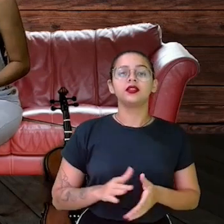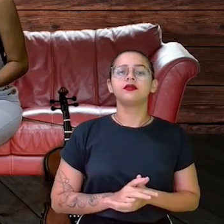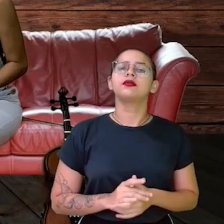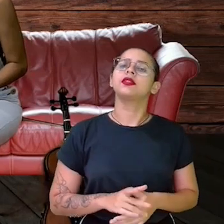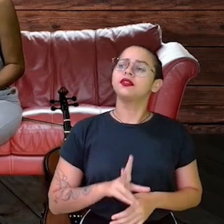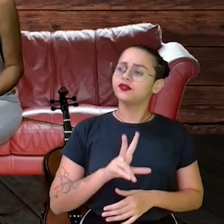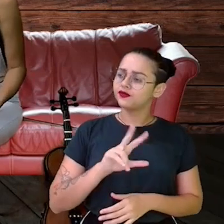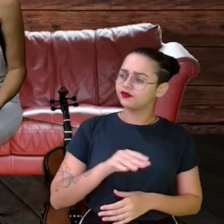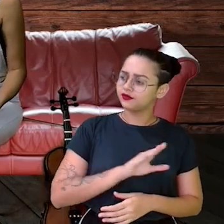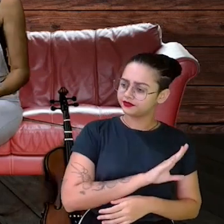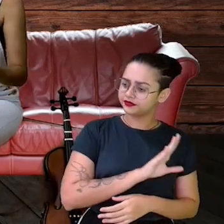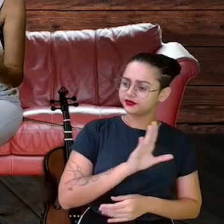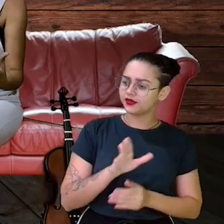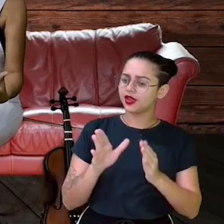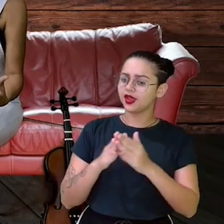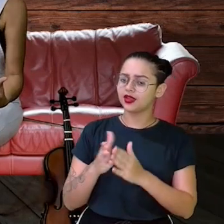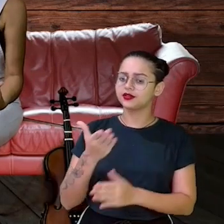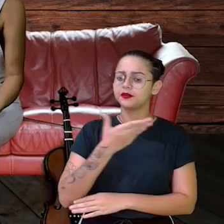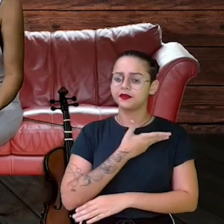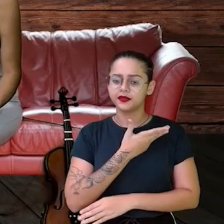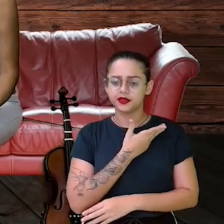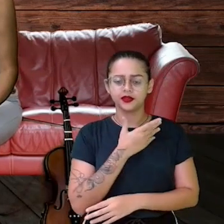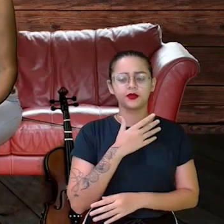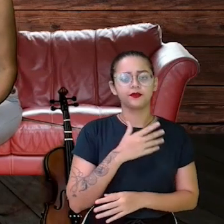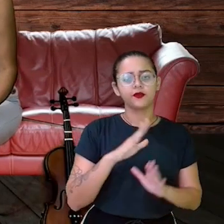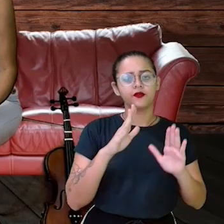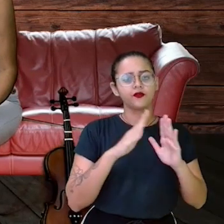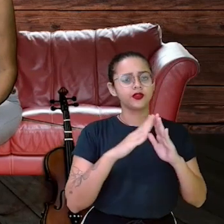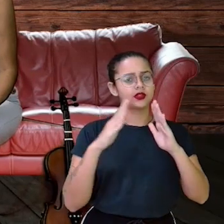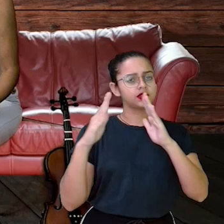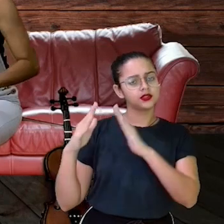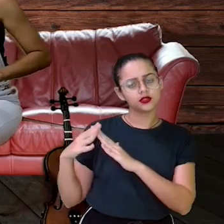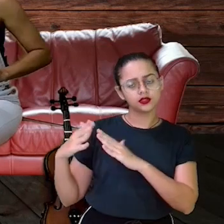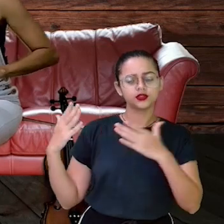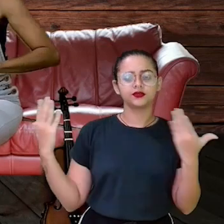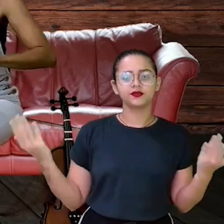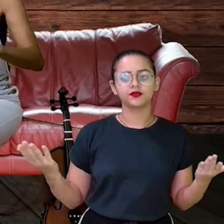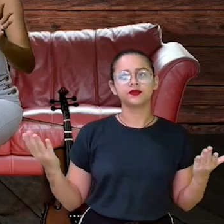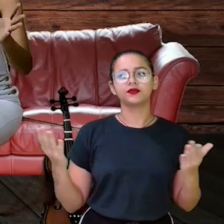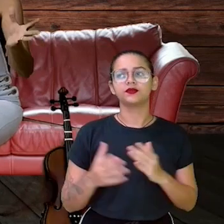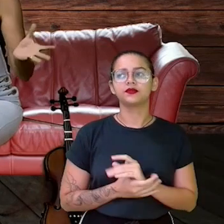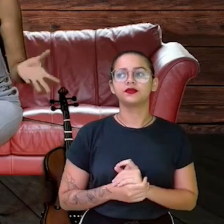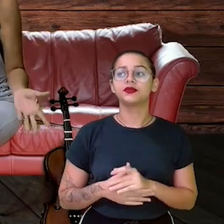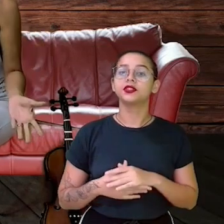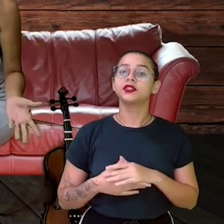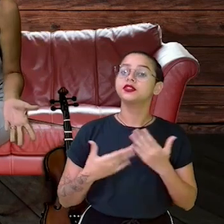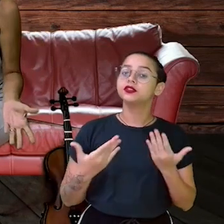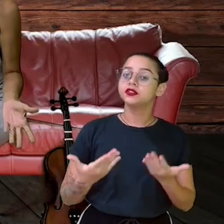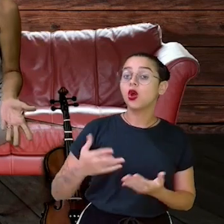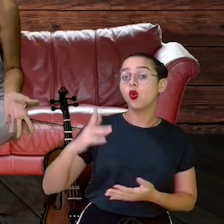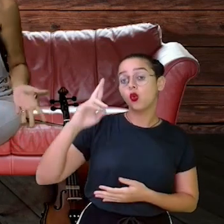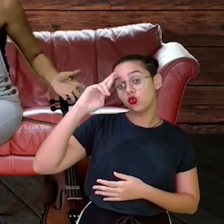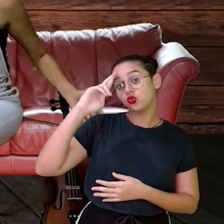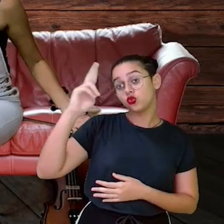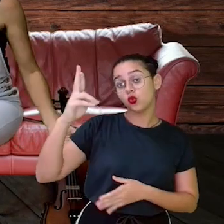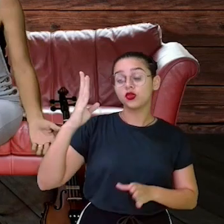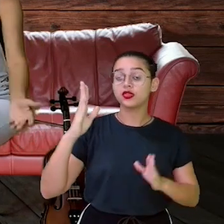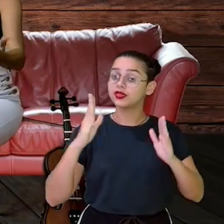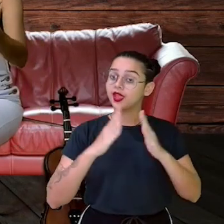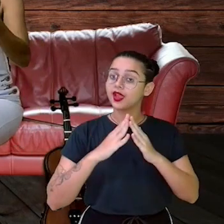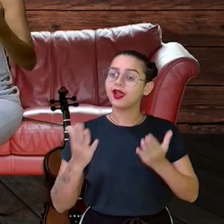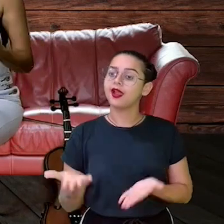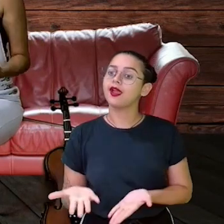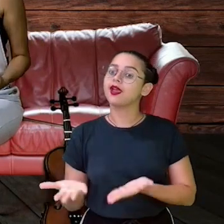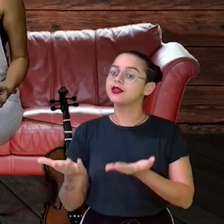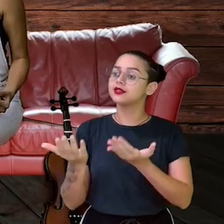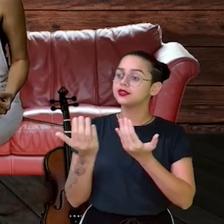dos amigos, dos vizinhos. E aí, ó, os anfitriões, que são os donos da casa, recebem